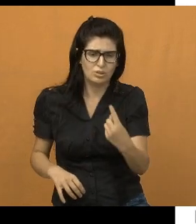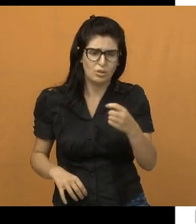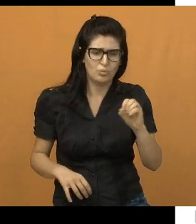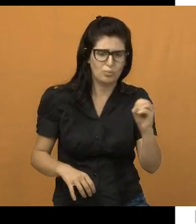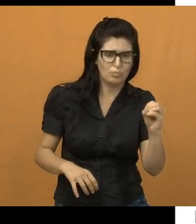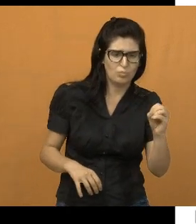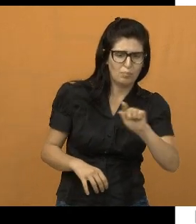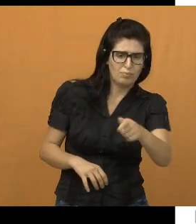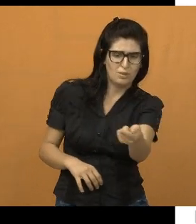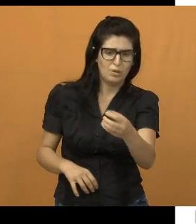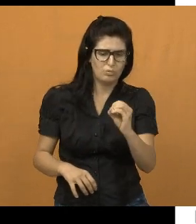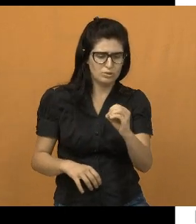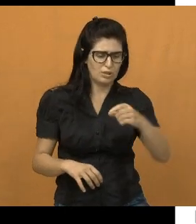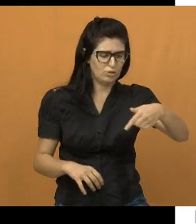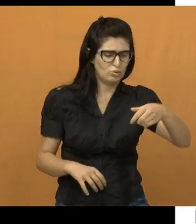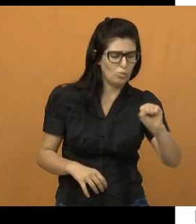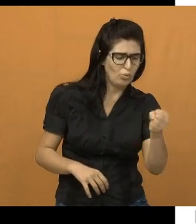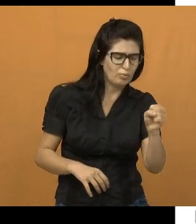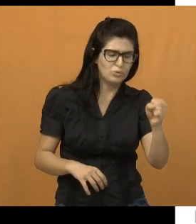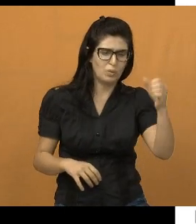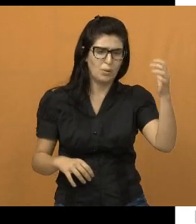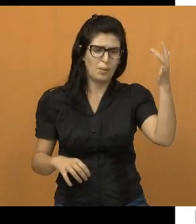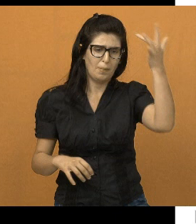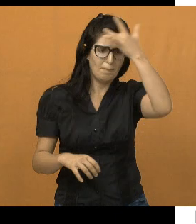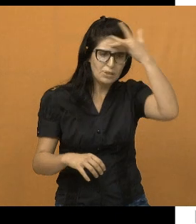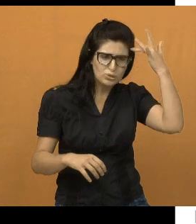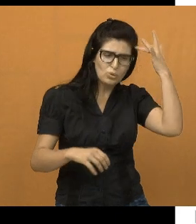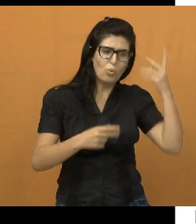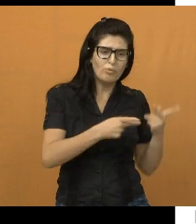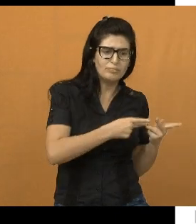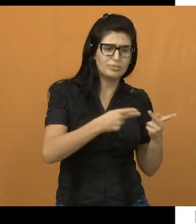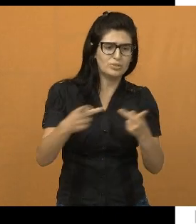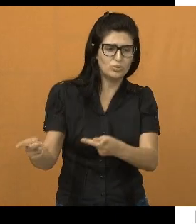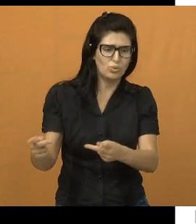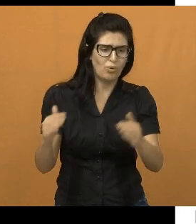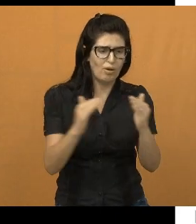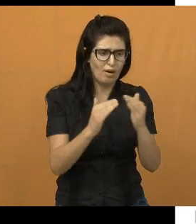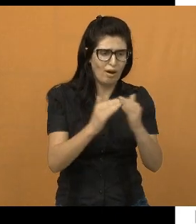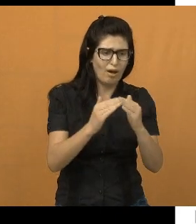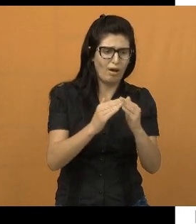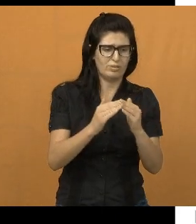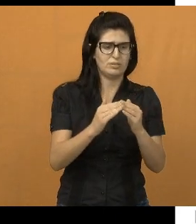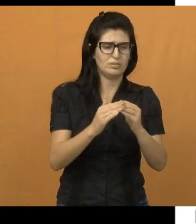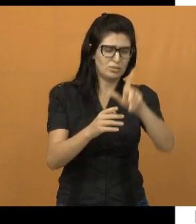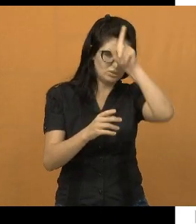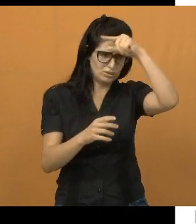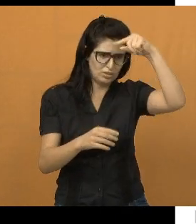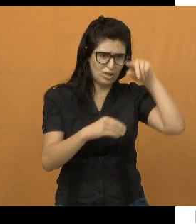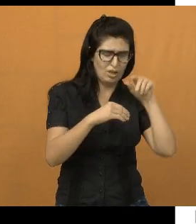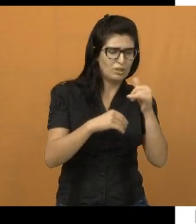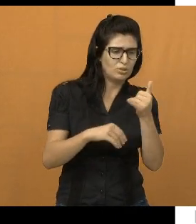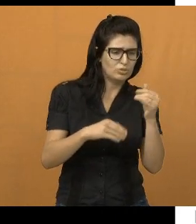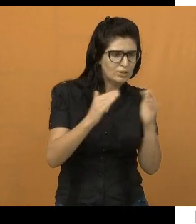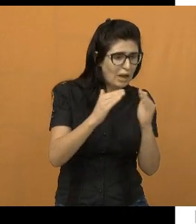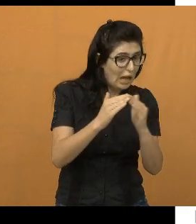371.078 visitas domiciliares, e eles estão distribuídos por 16 unidades de saúde do